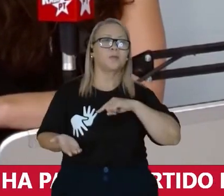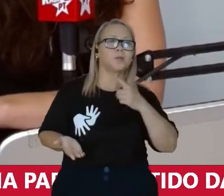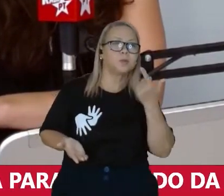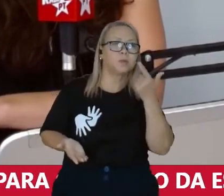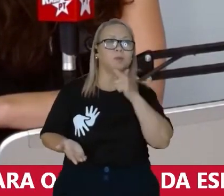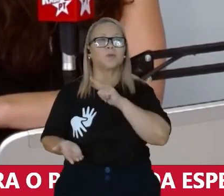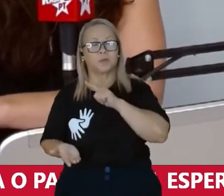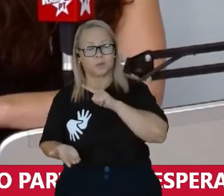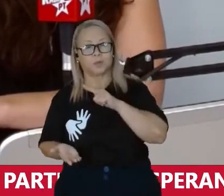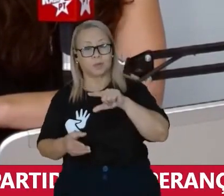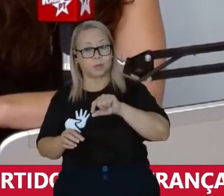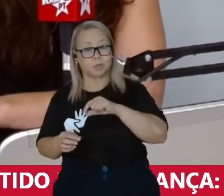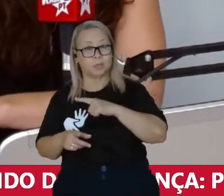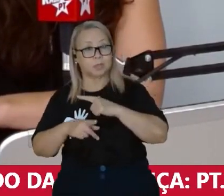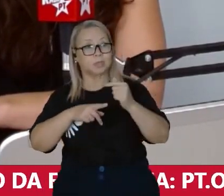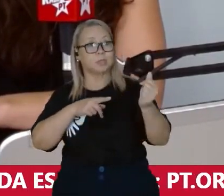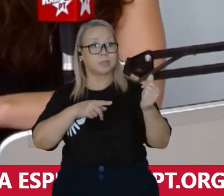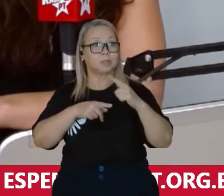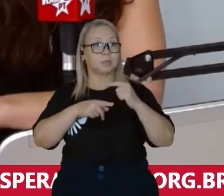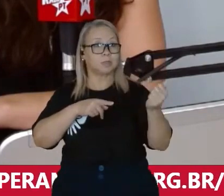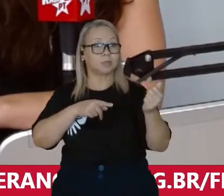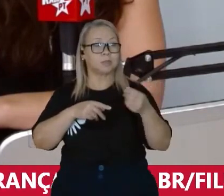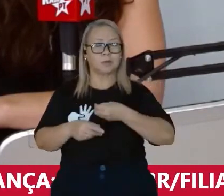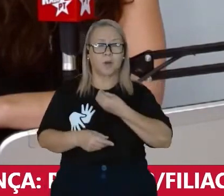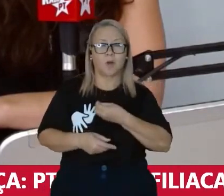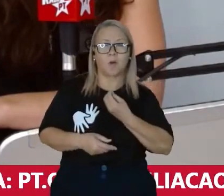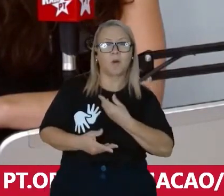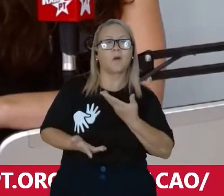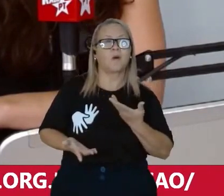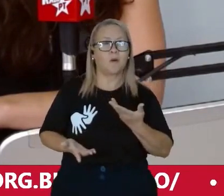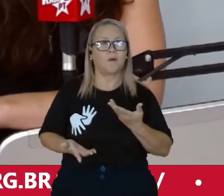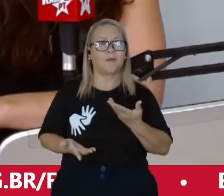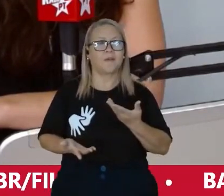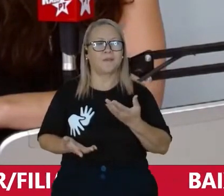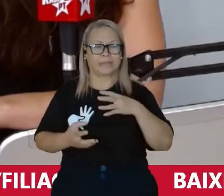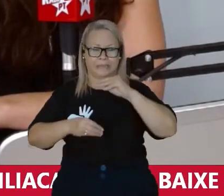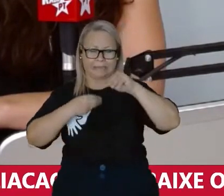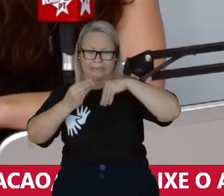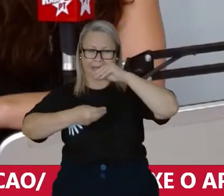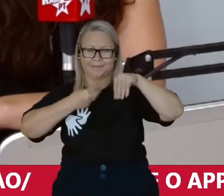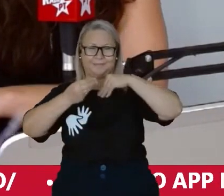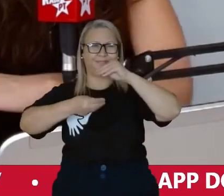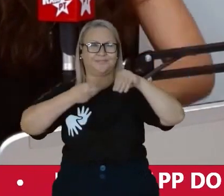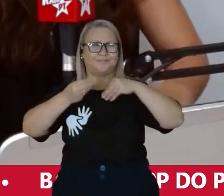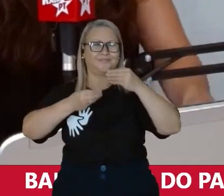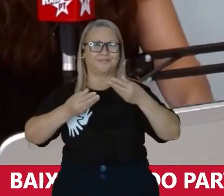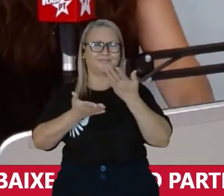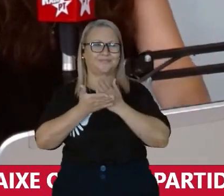conseguiu sair de uma... A gente vivia num dia da marmota interminável